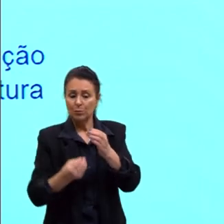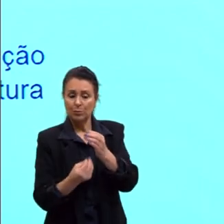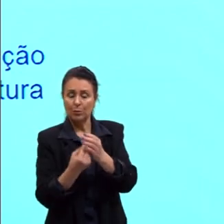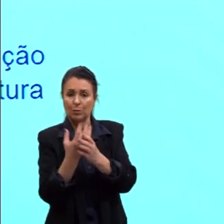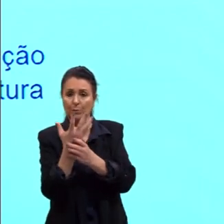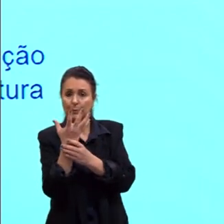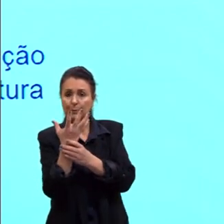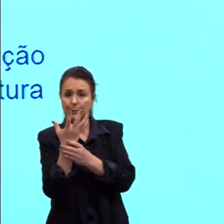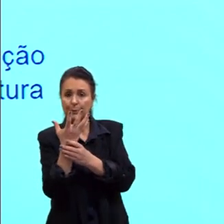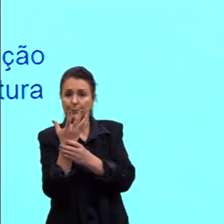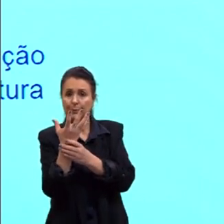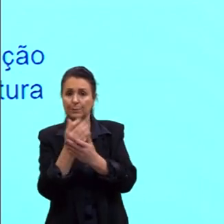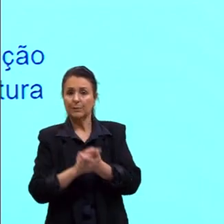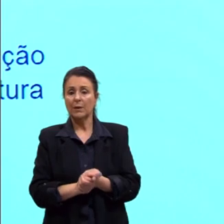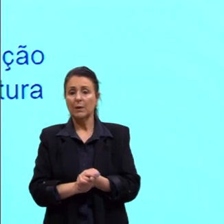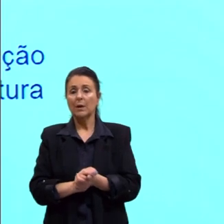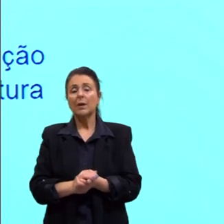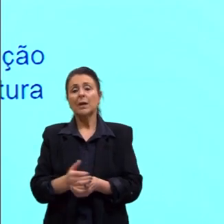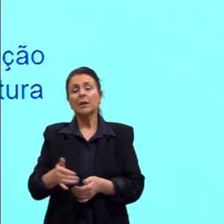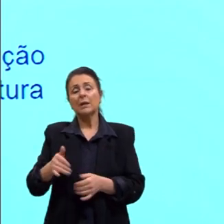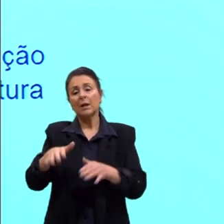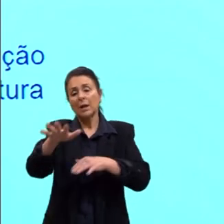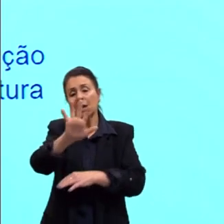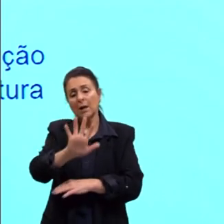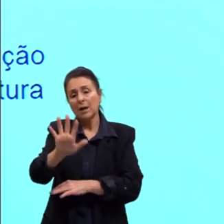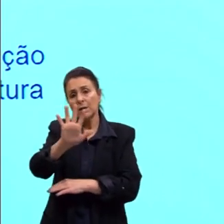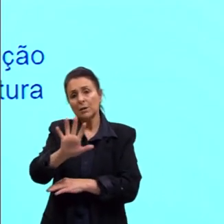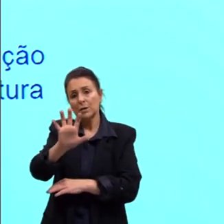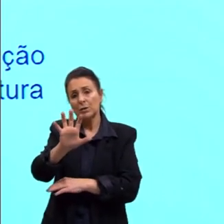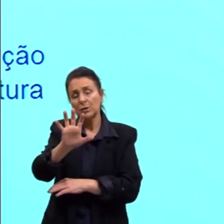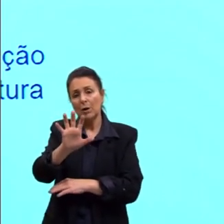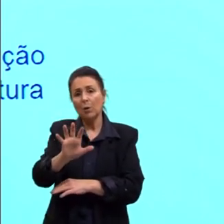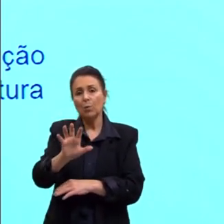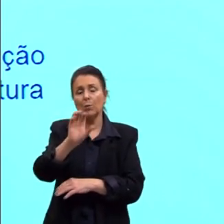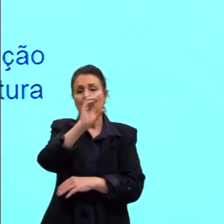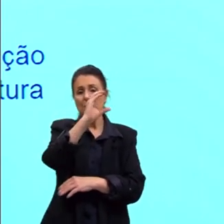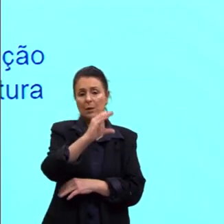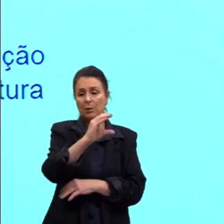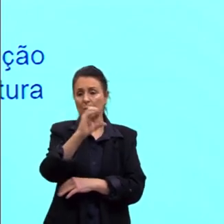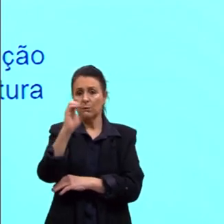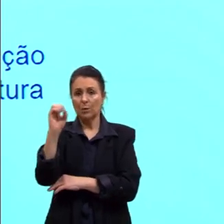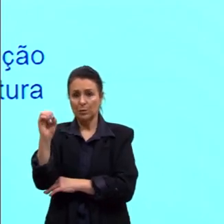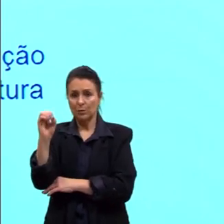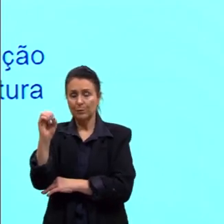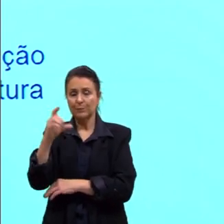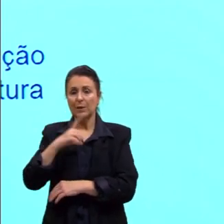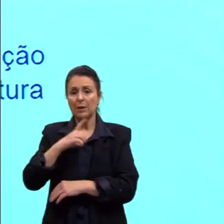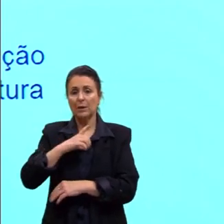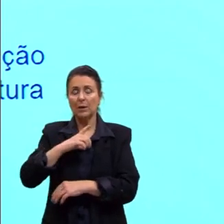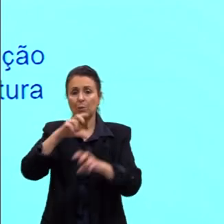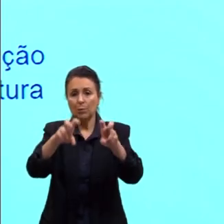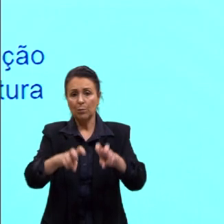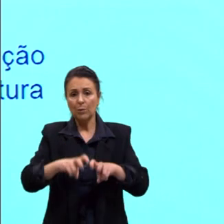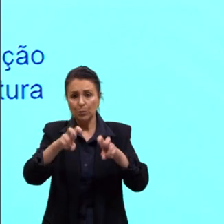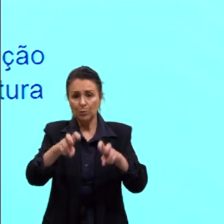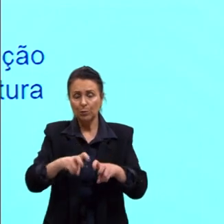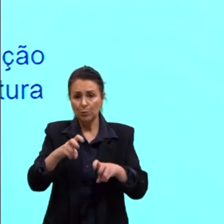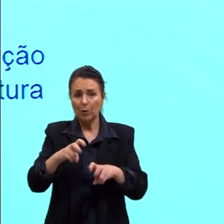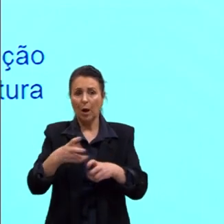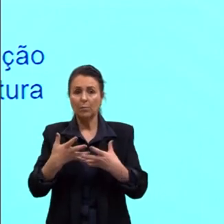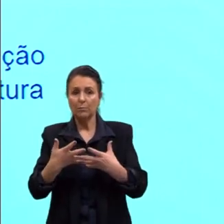formando isso aí tá gurizada e a região centro-oeste então é periférica do país e uma agricultura então globalizada né